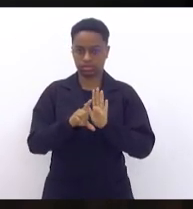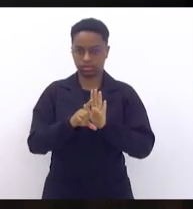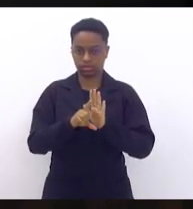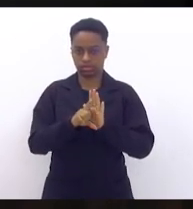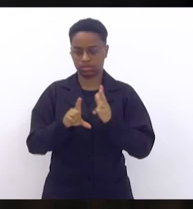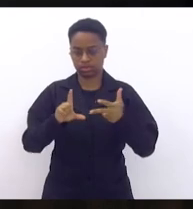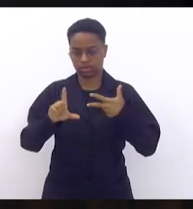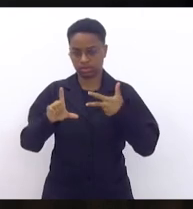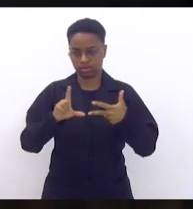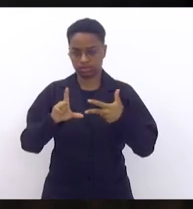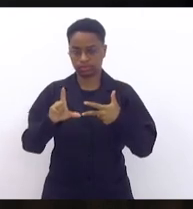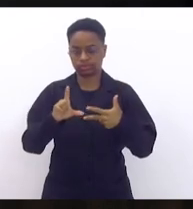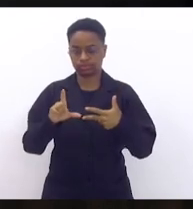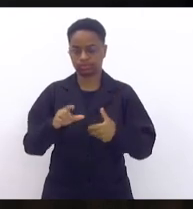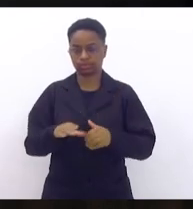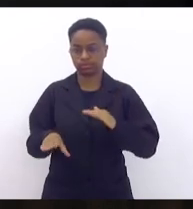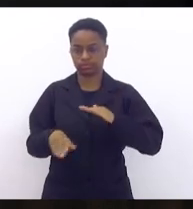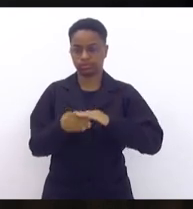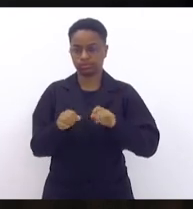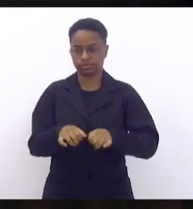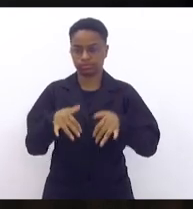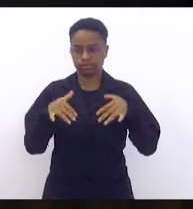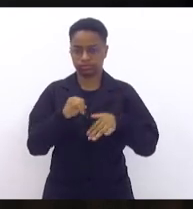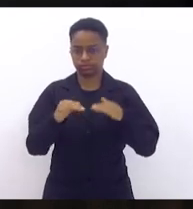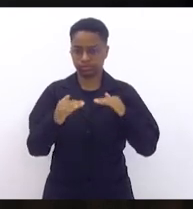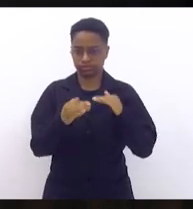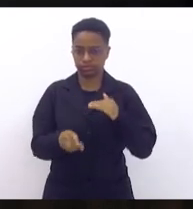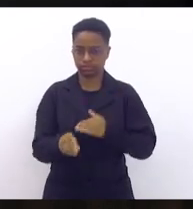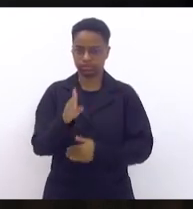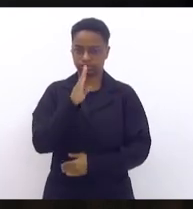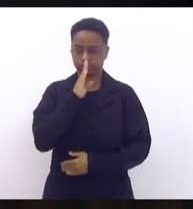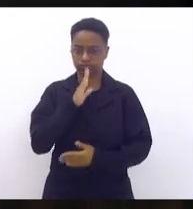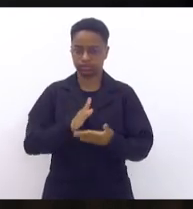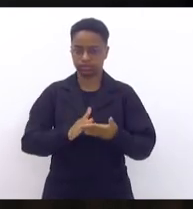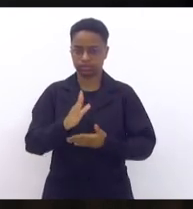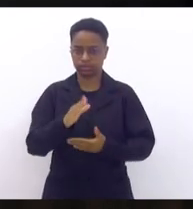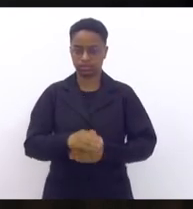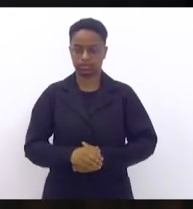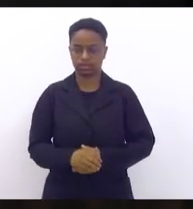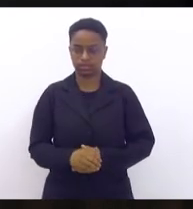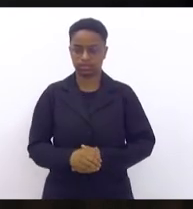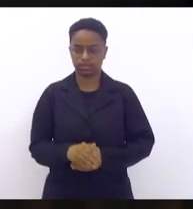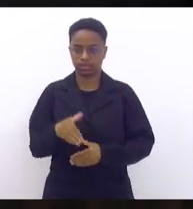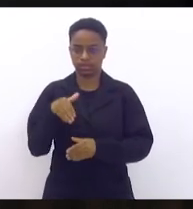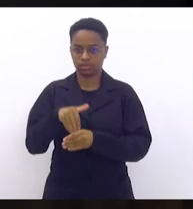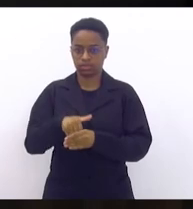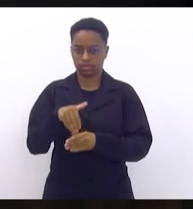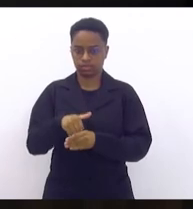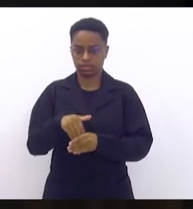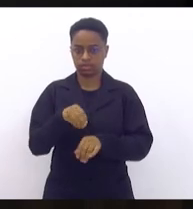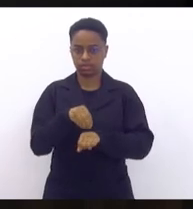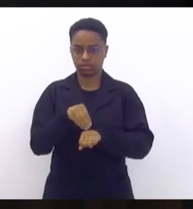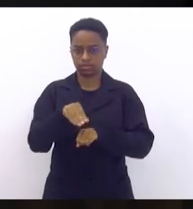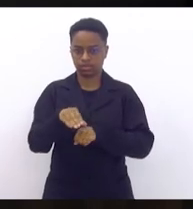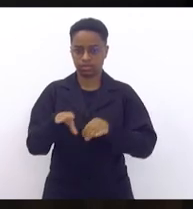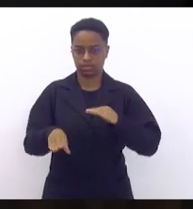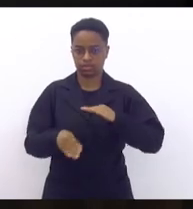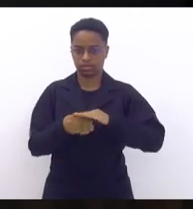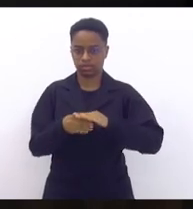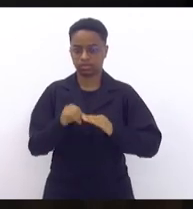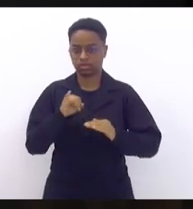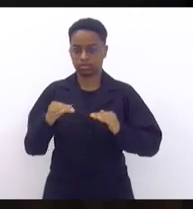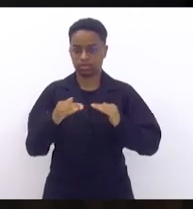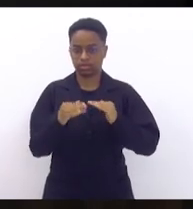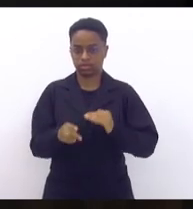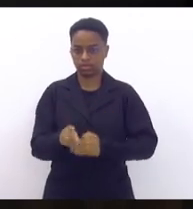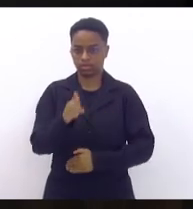Legislativas, emendas de plenário. Senhores que aprovam, permaneçam como estão. Aprovado. Em votação, a indicação assim emendada. Senhores que